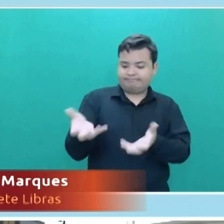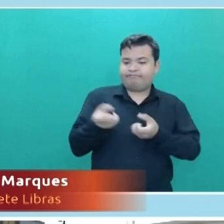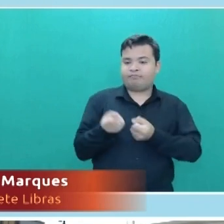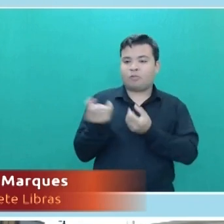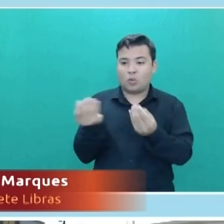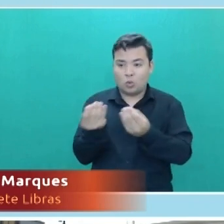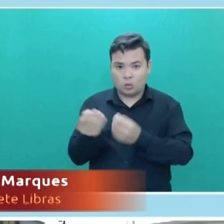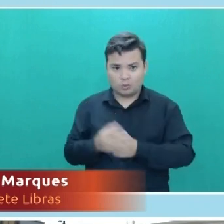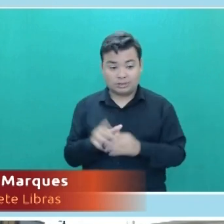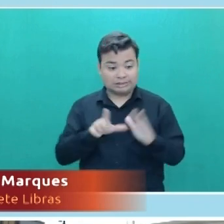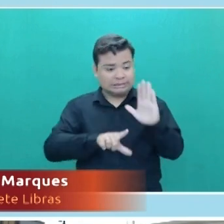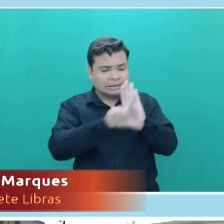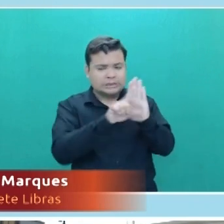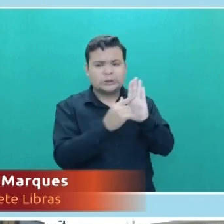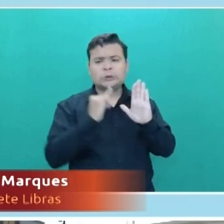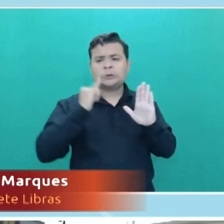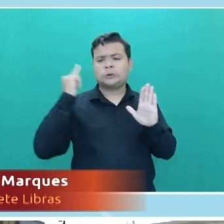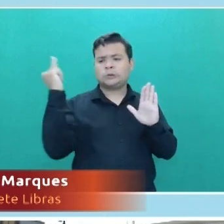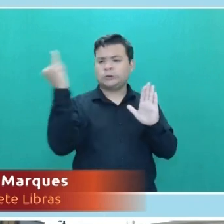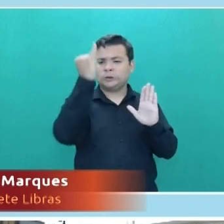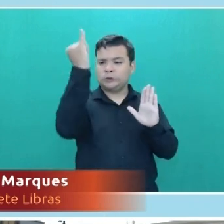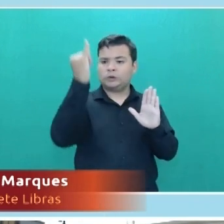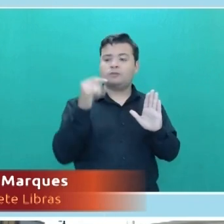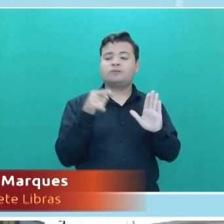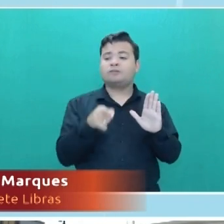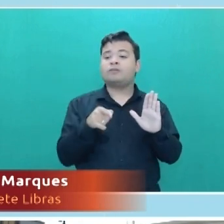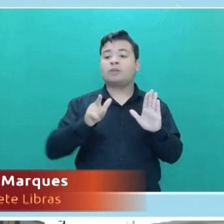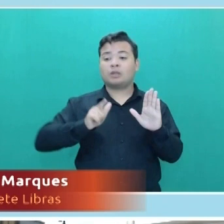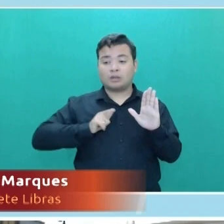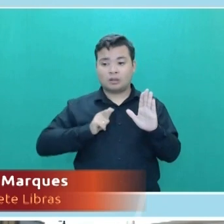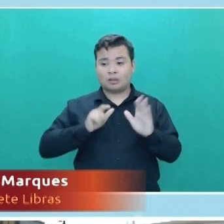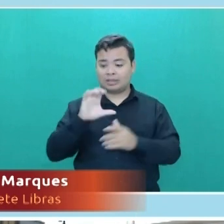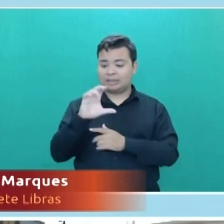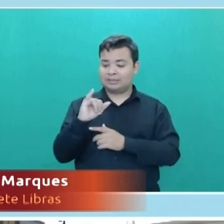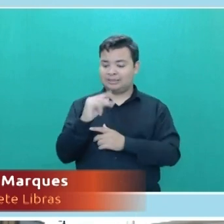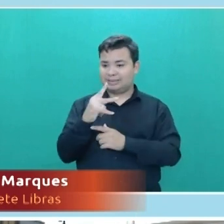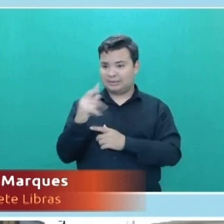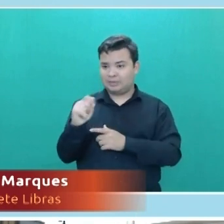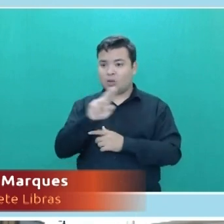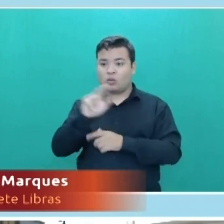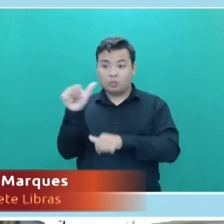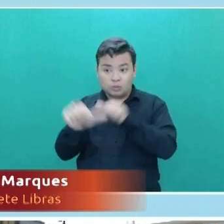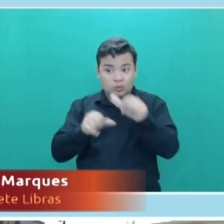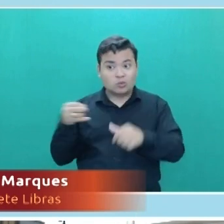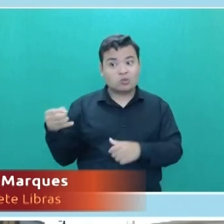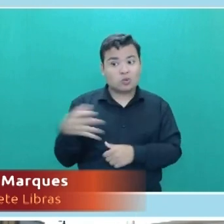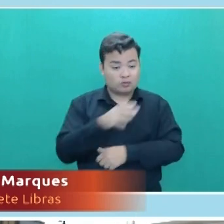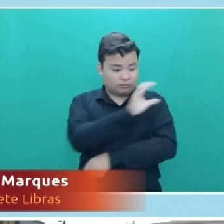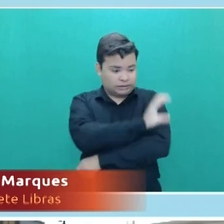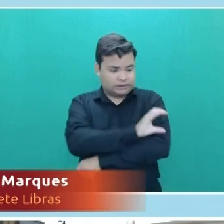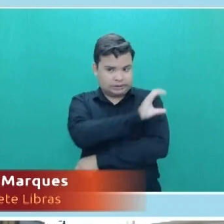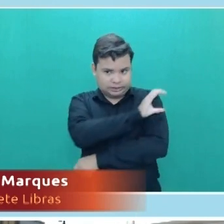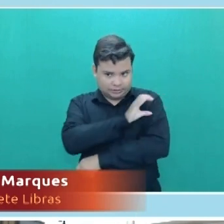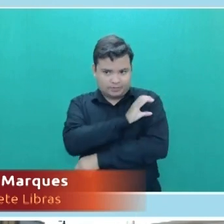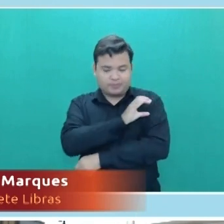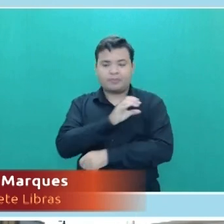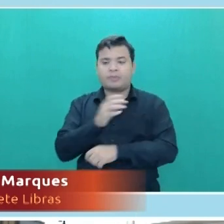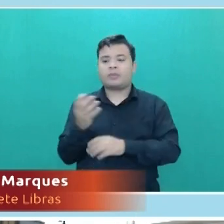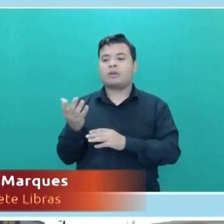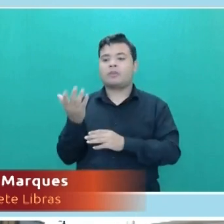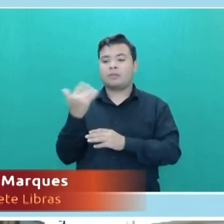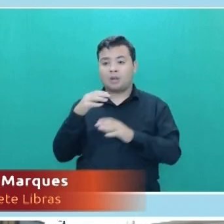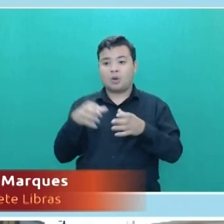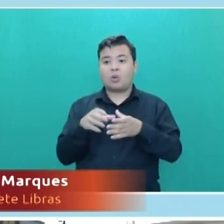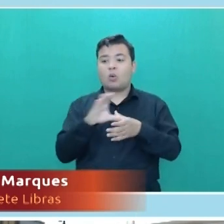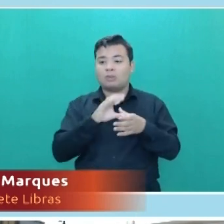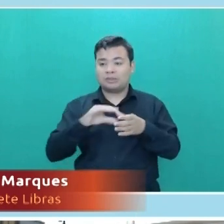importante que ela, inclusive, modificou o nome da CIPA, que agora passa, antes era Comissão Interna de Prevenção a